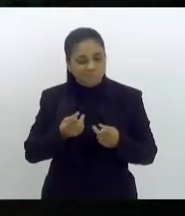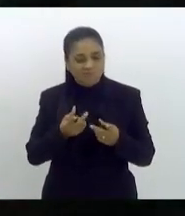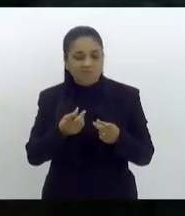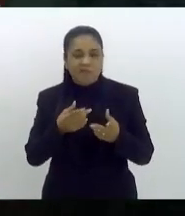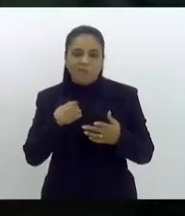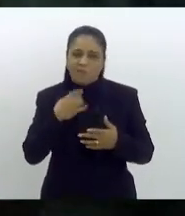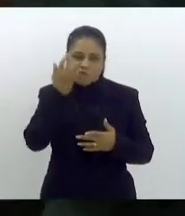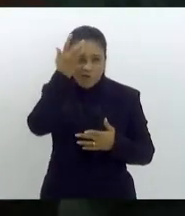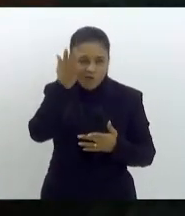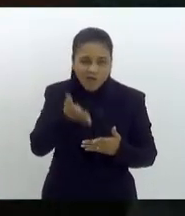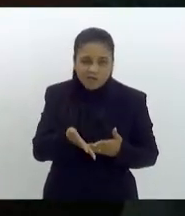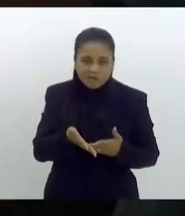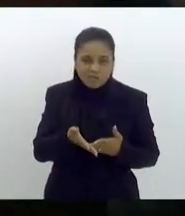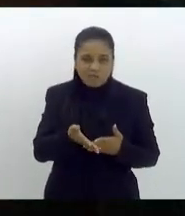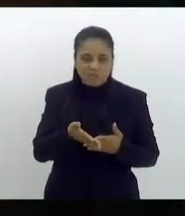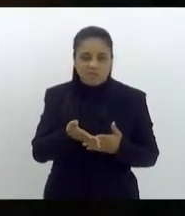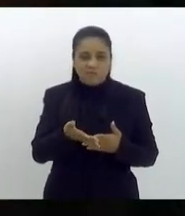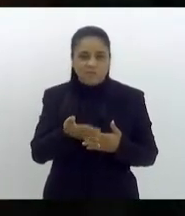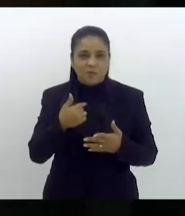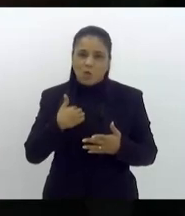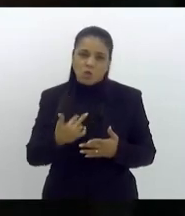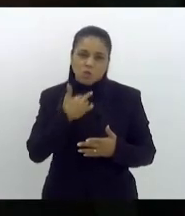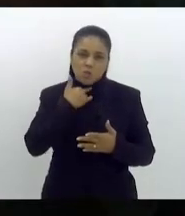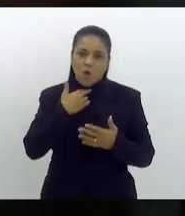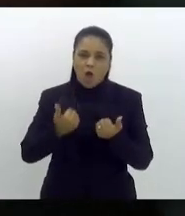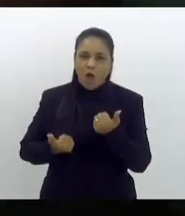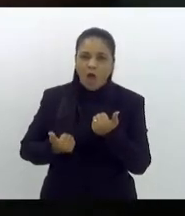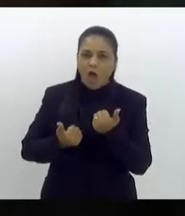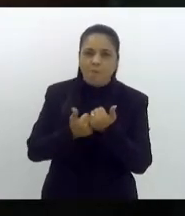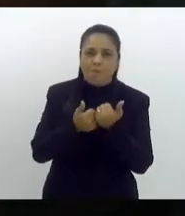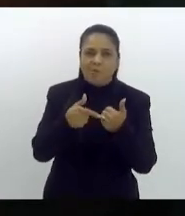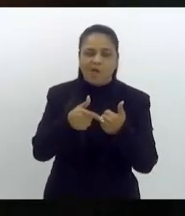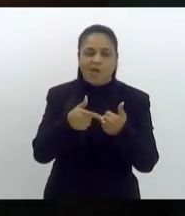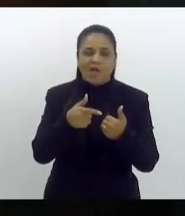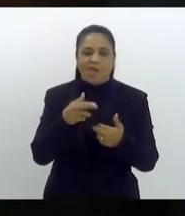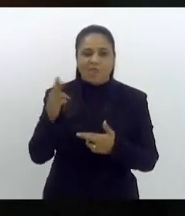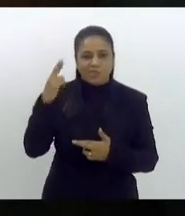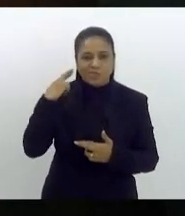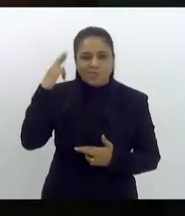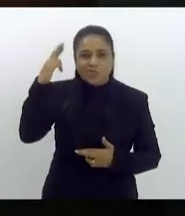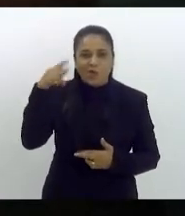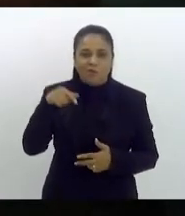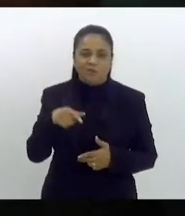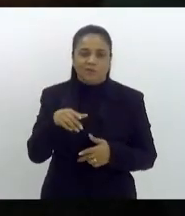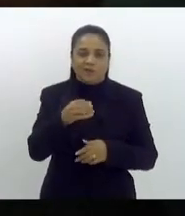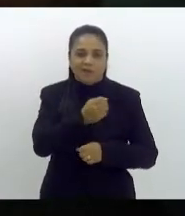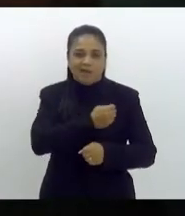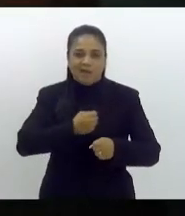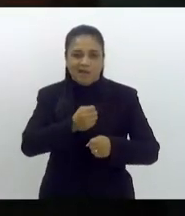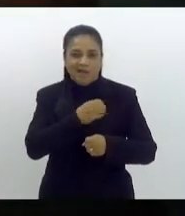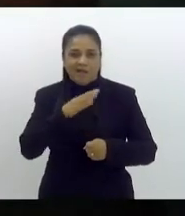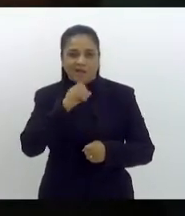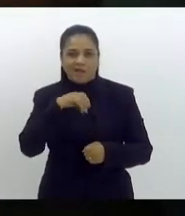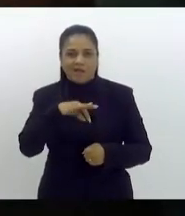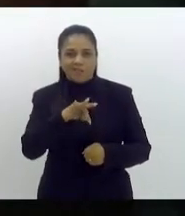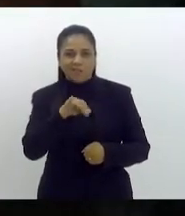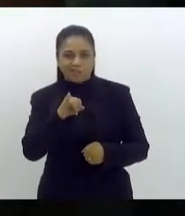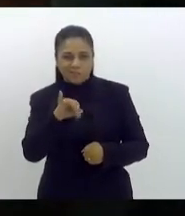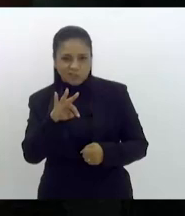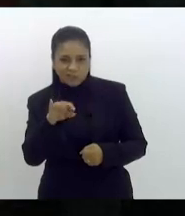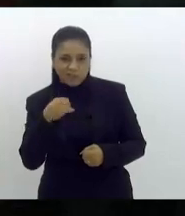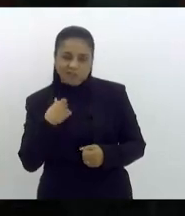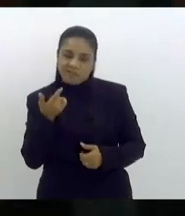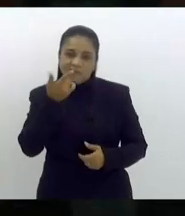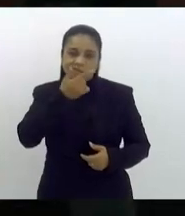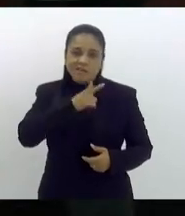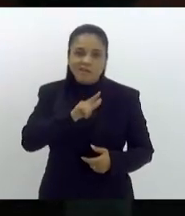só que a gente não pode apoiar que dono de Cantina ganha dinheiro estragando a saúde das Crianças então por